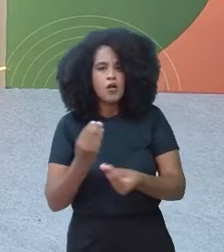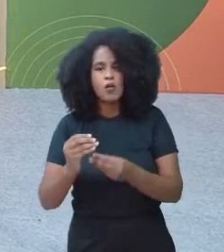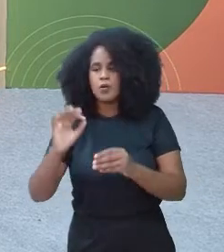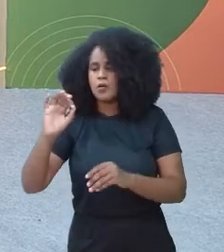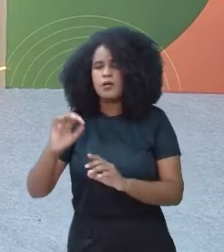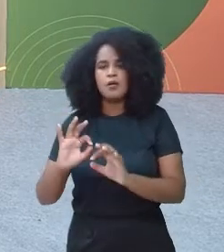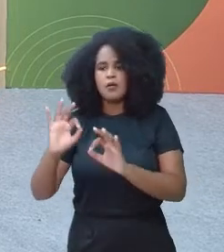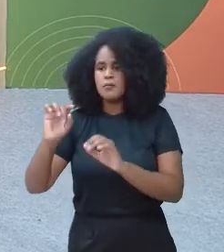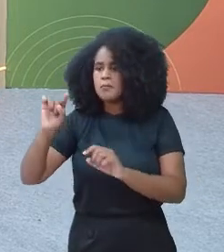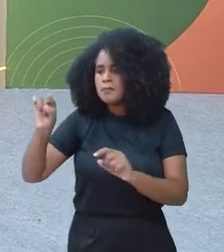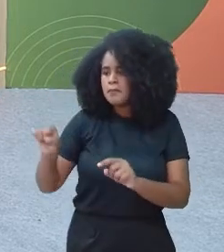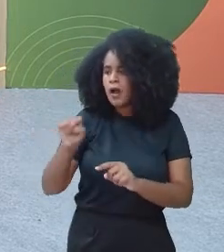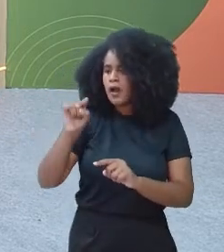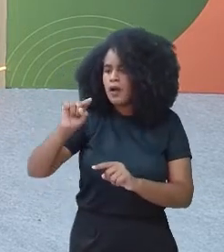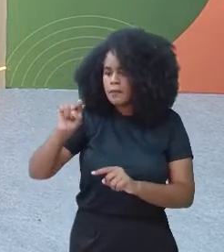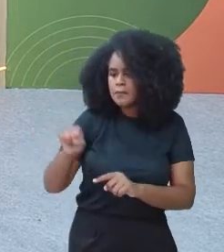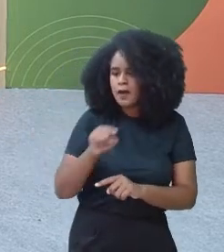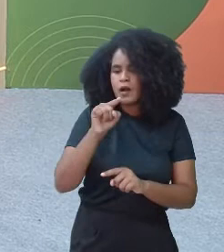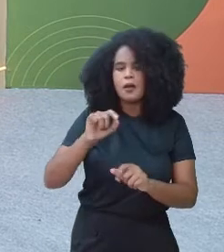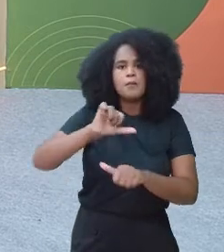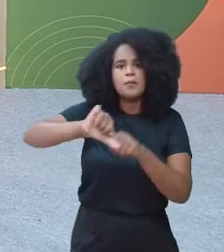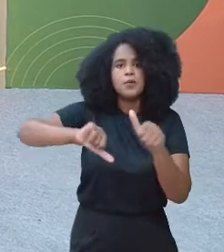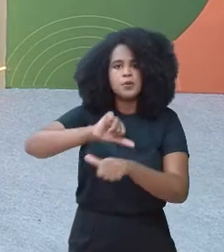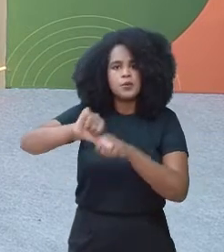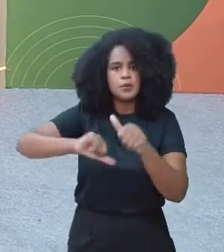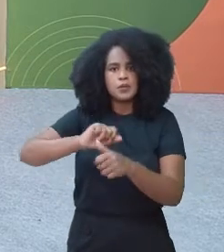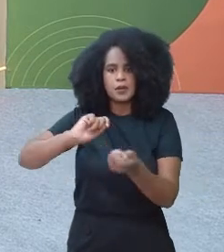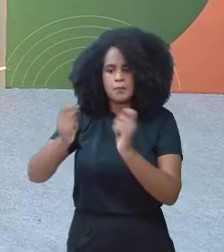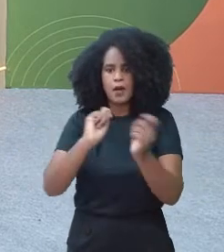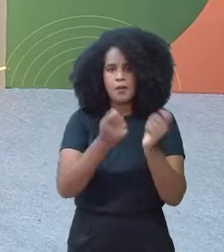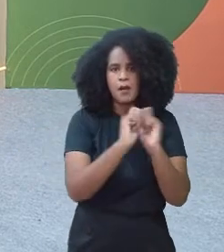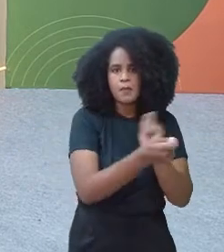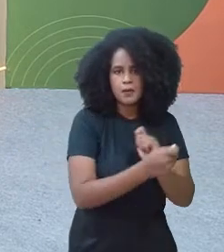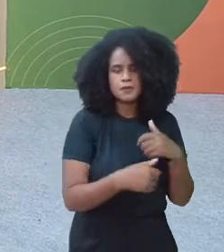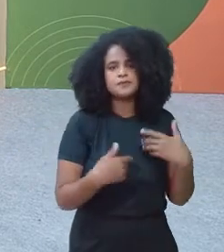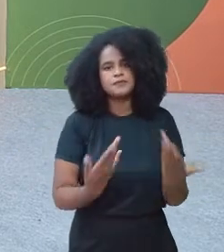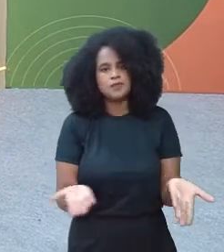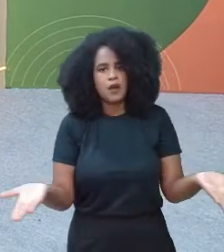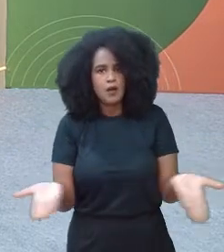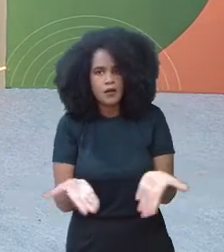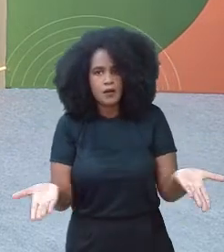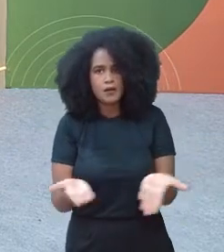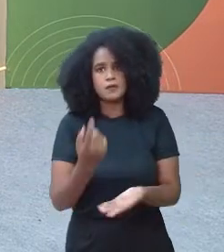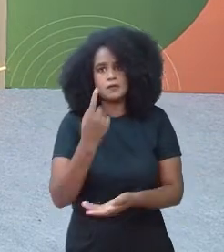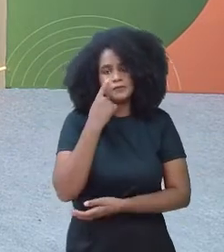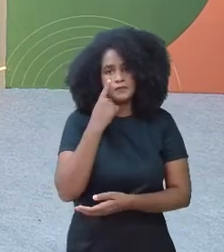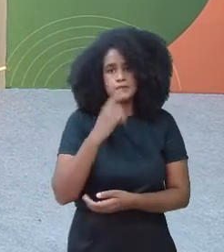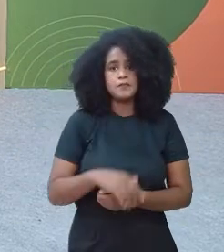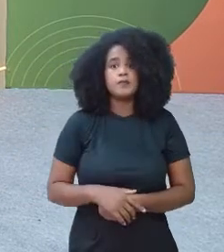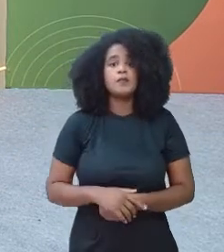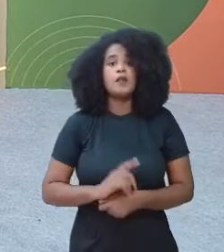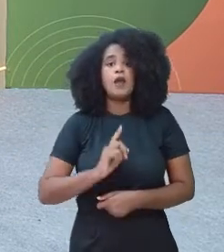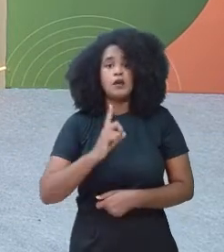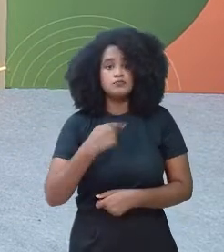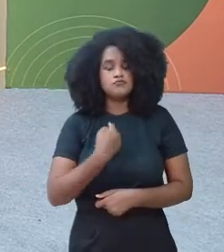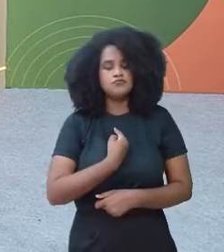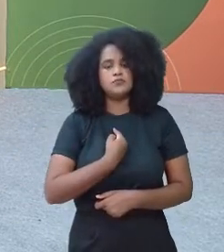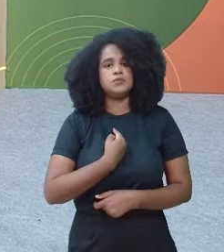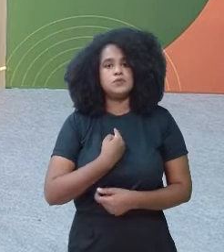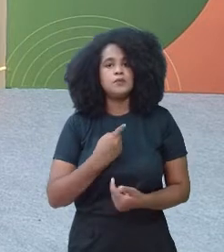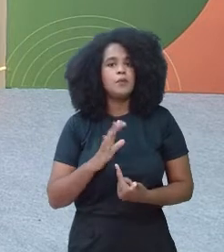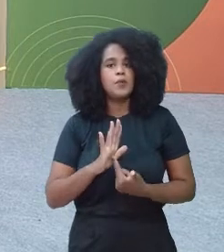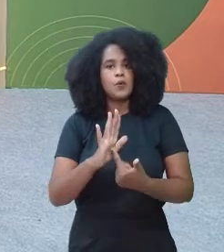unidade para outra, né? As conversões que a gente pode fazer, tá? E aí, como a gente falou de múltiplos e